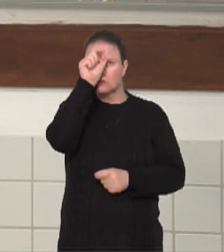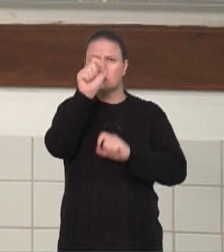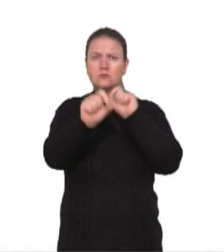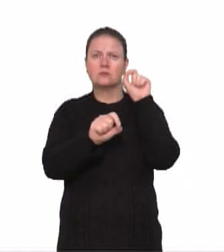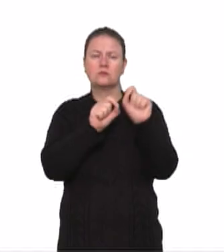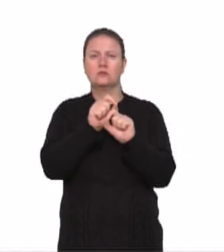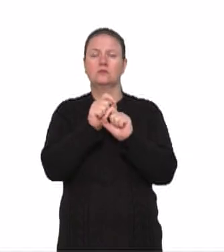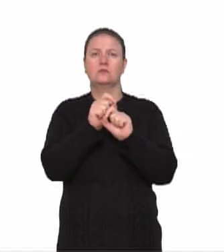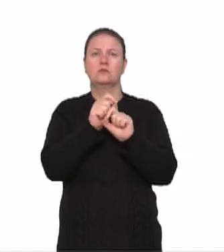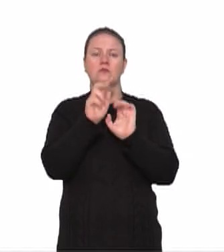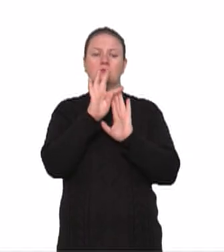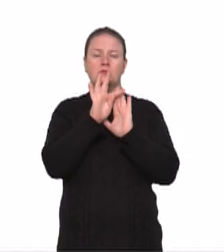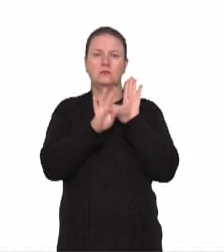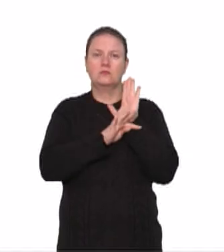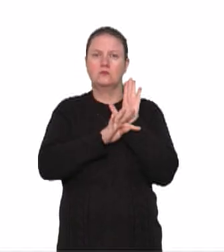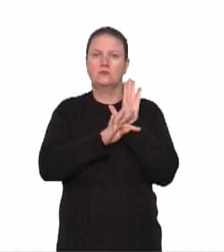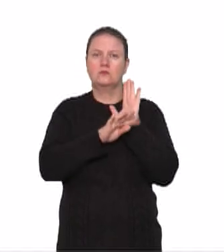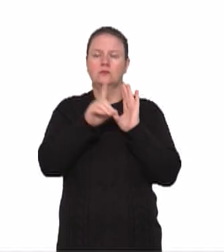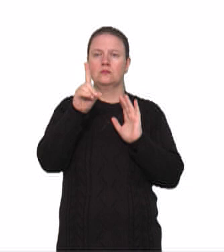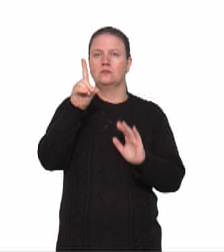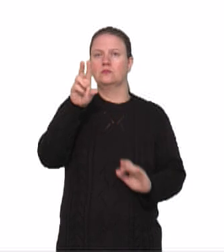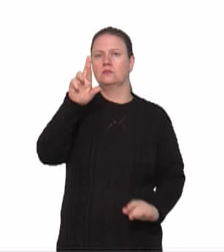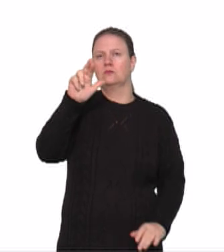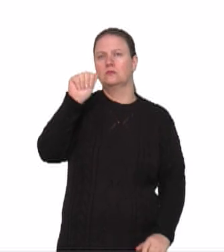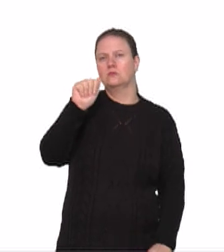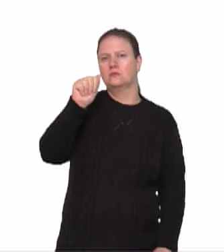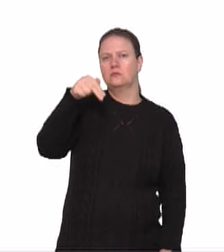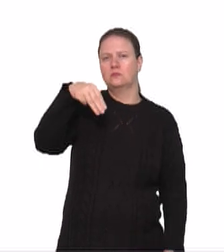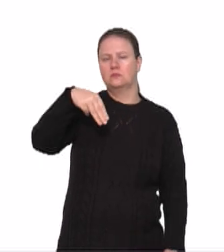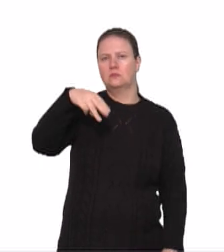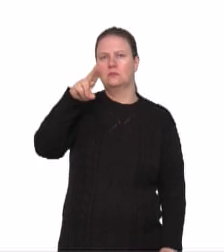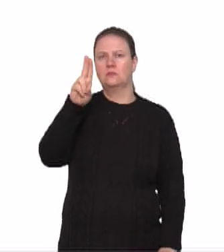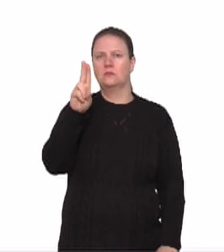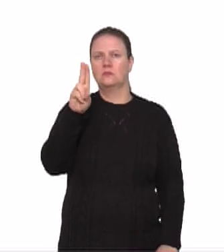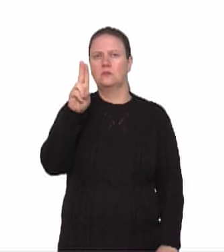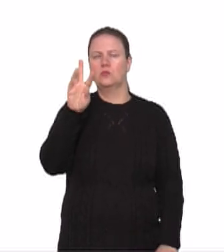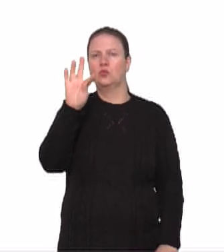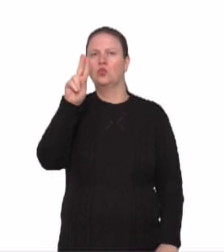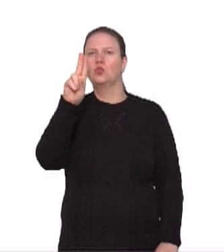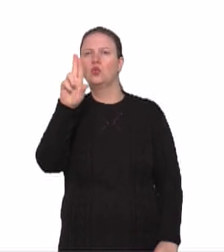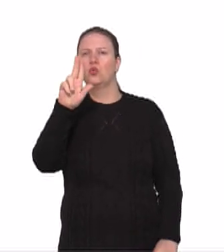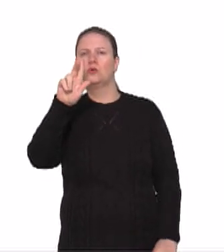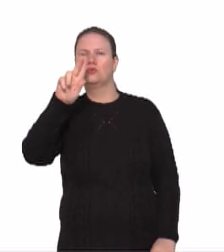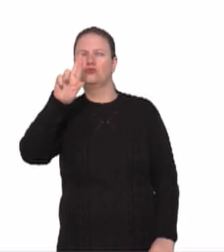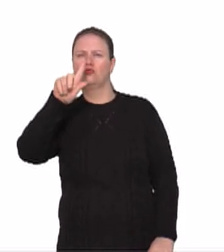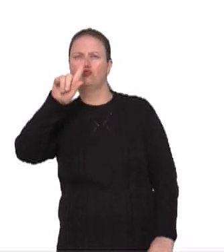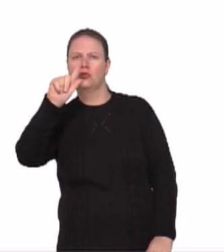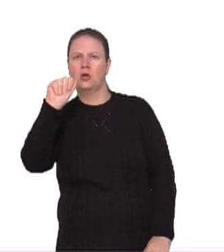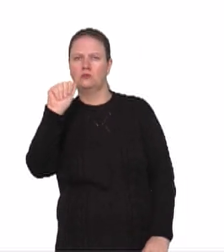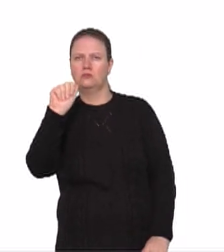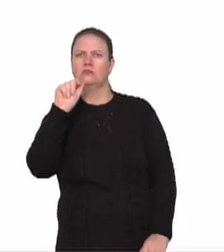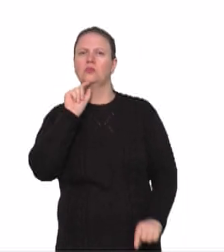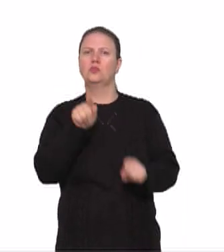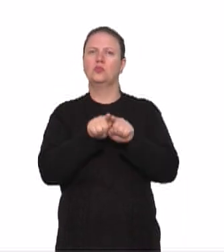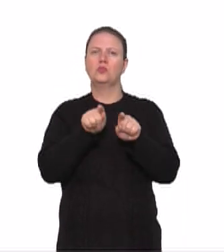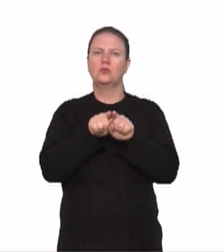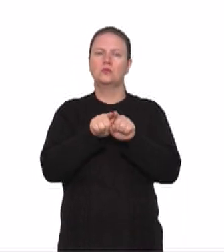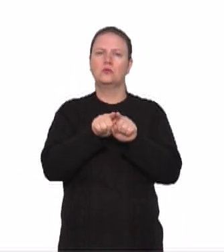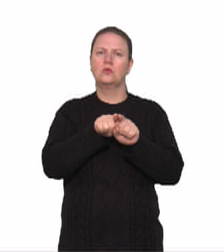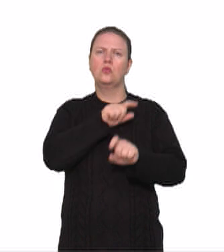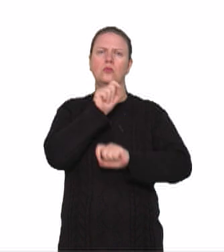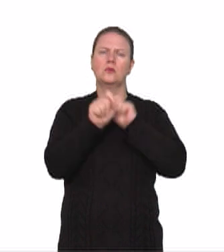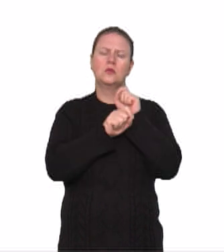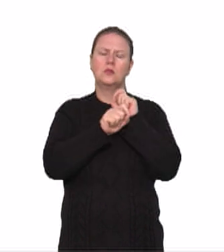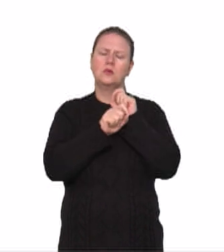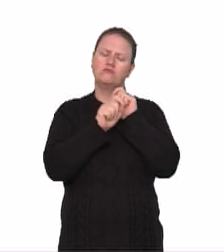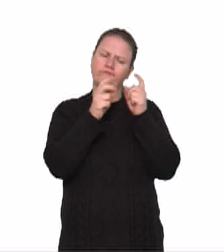sobre o texto dramático, né? O que é a dramaturgia, certo? E também a gente vai fazer um pouquinho de análise